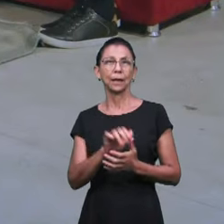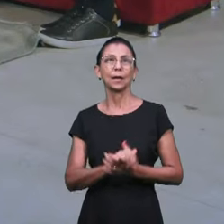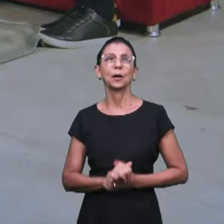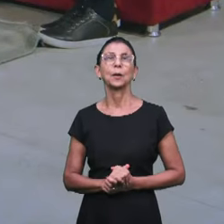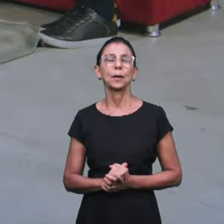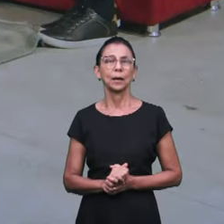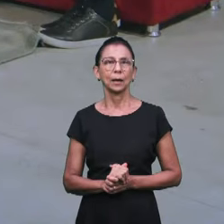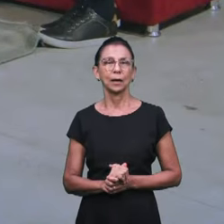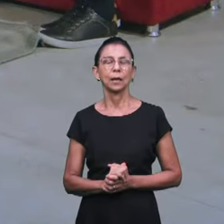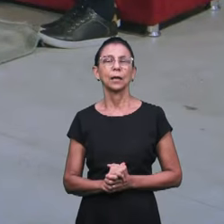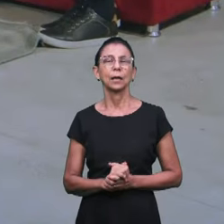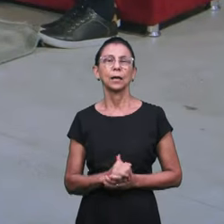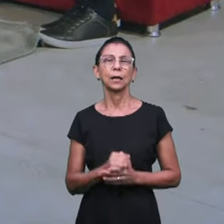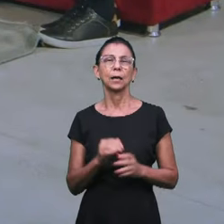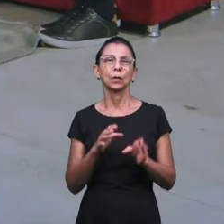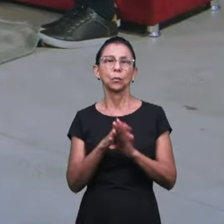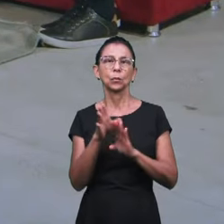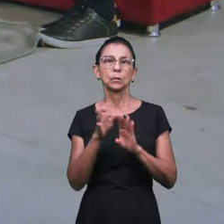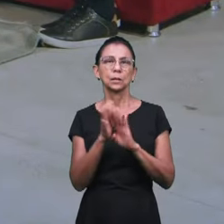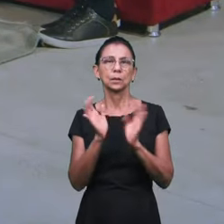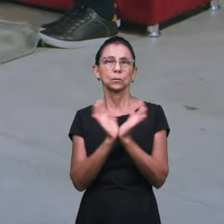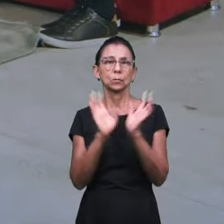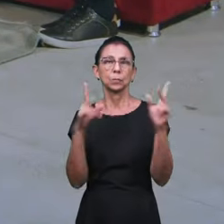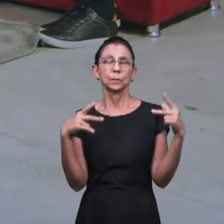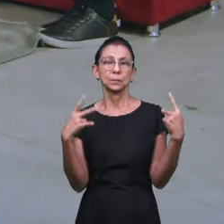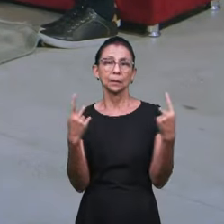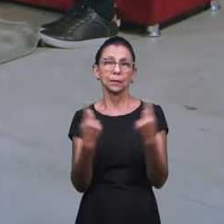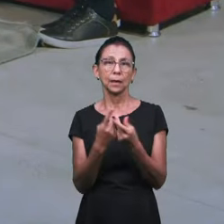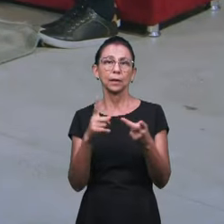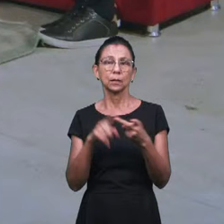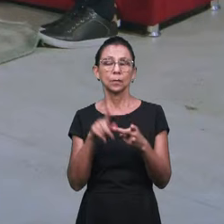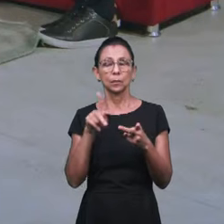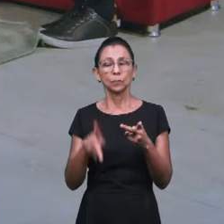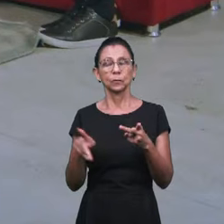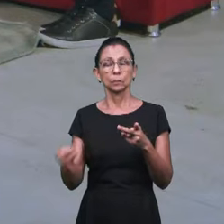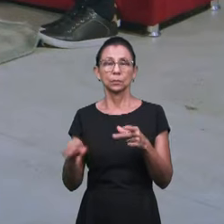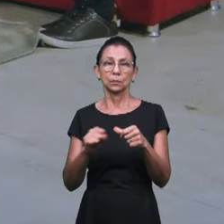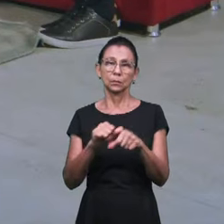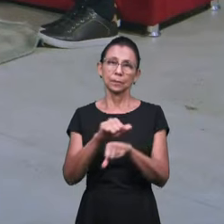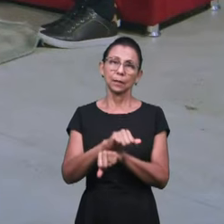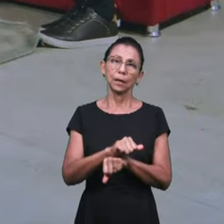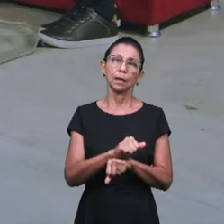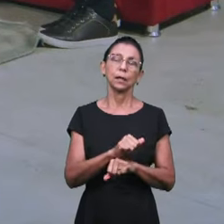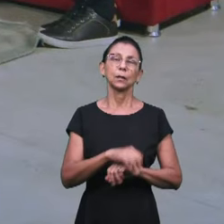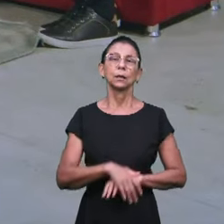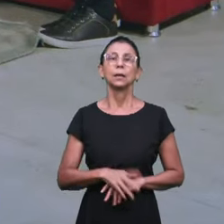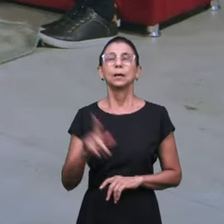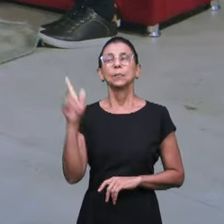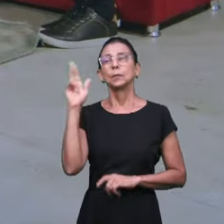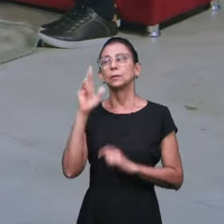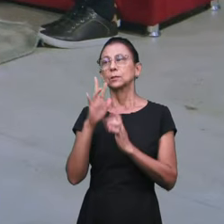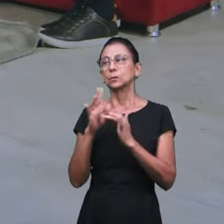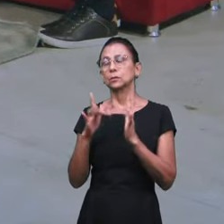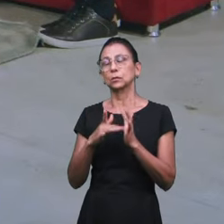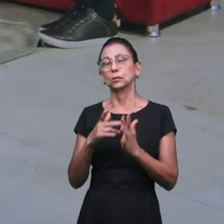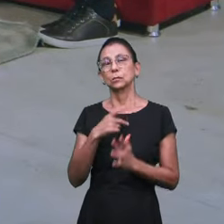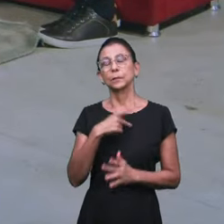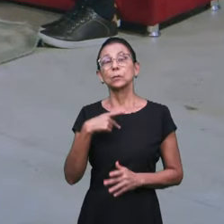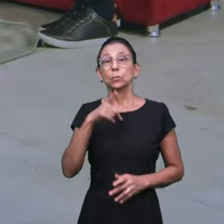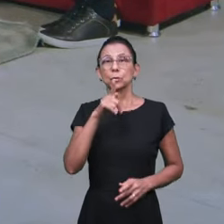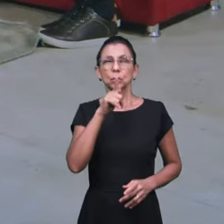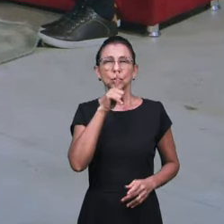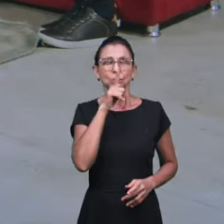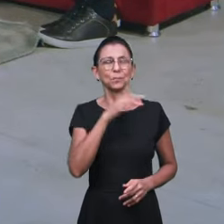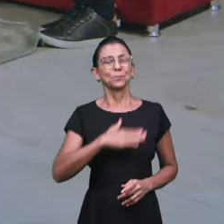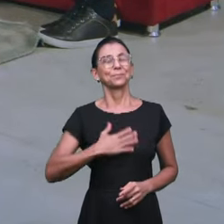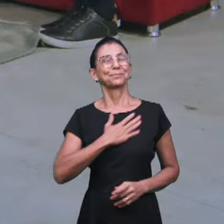Conselho Presbiteral, é professor de seminário. A paz do Senhor, pastor Fernando Pita. Pai do Senhor Jesus, Gilson, é um prazer